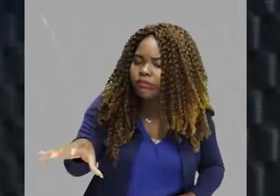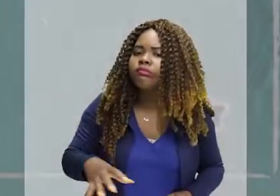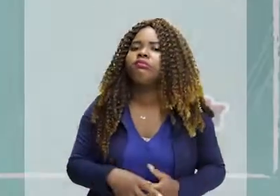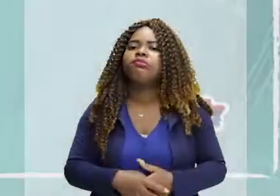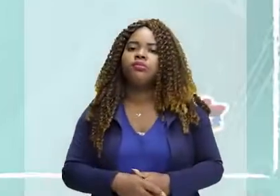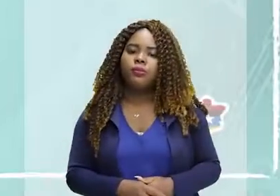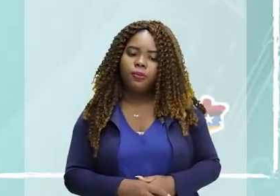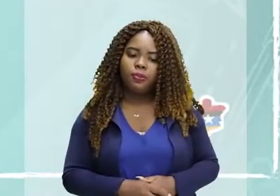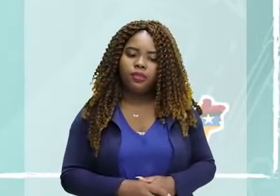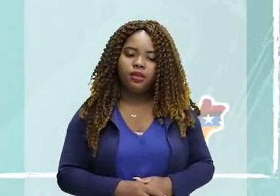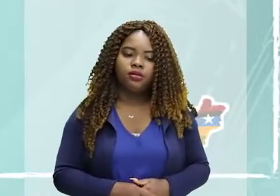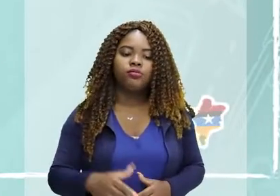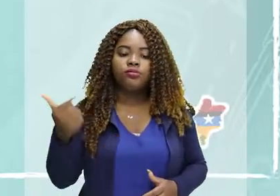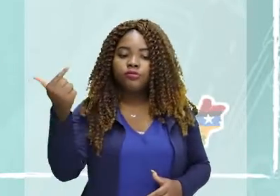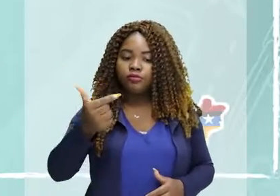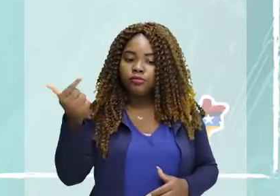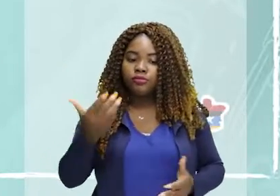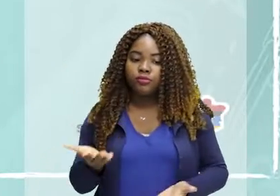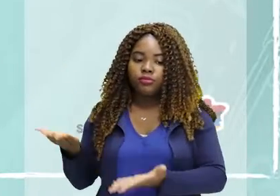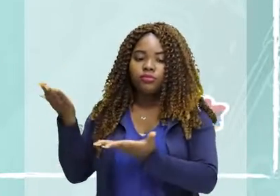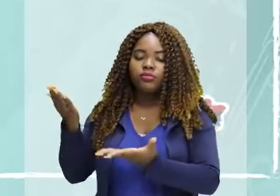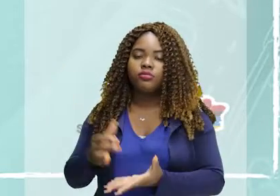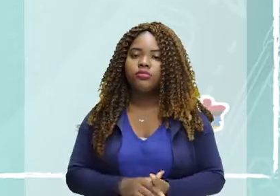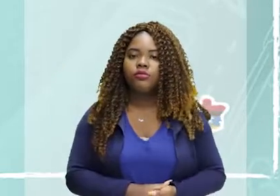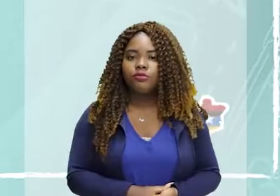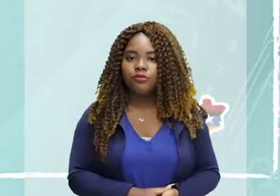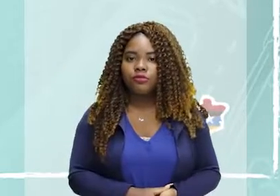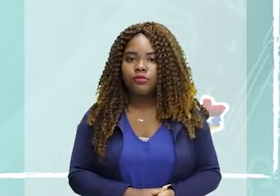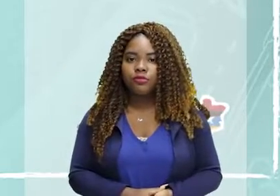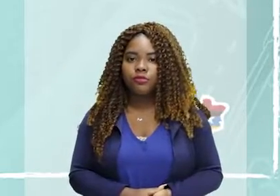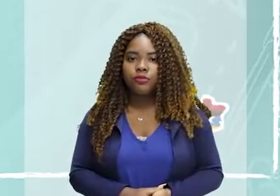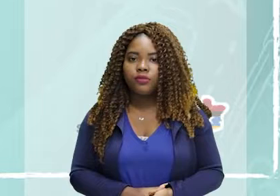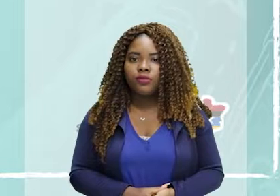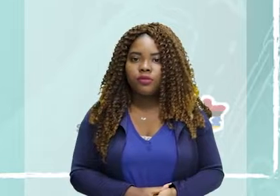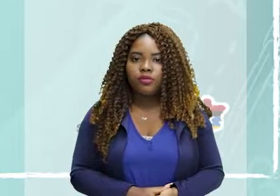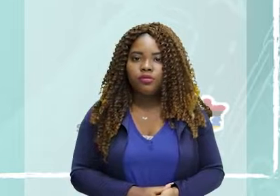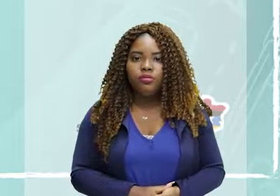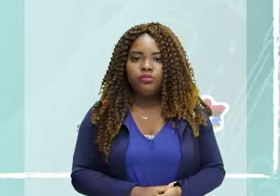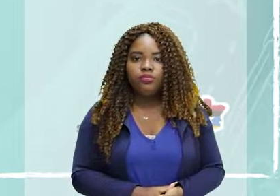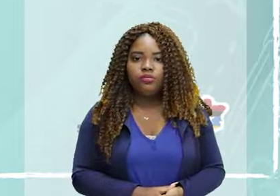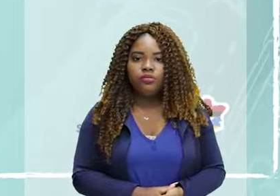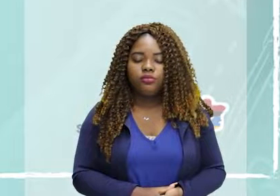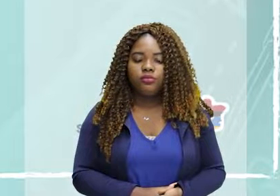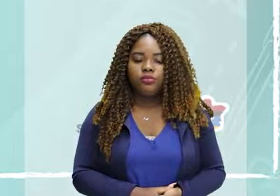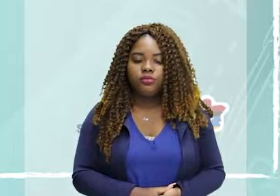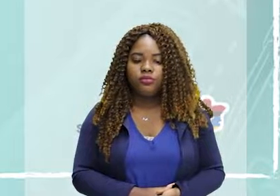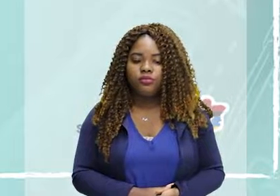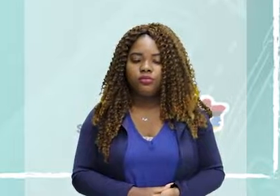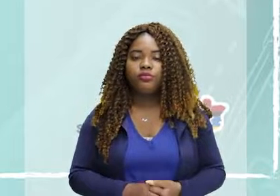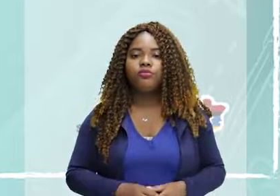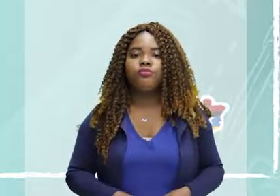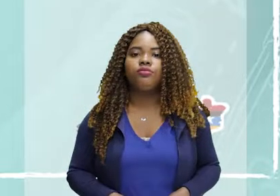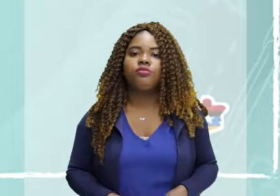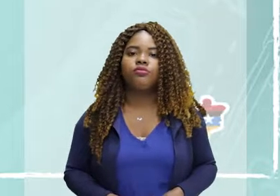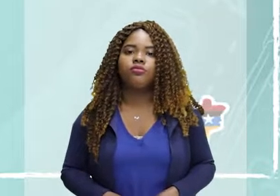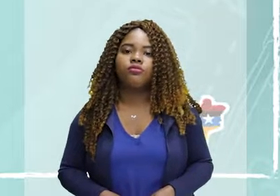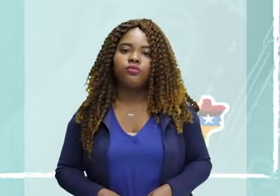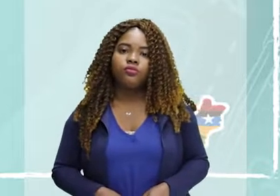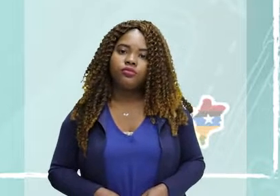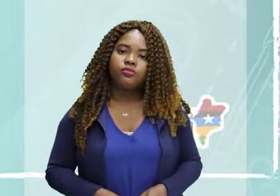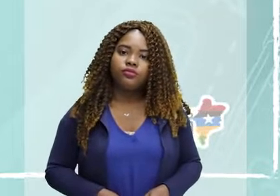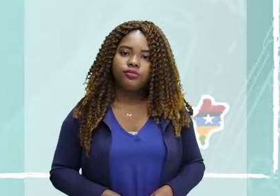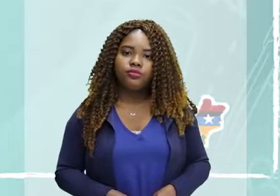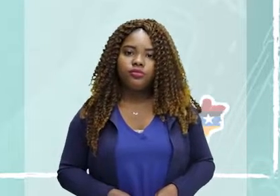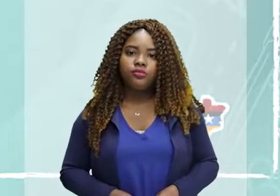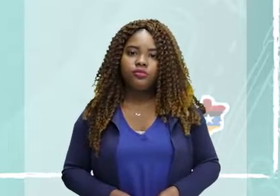coisa. Separar corretamente o lixo orgânico e não orgânico, além da realização da coleta seletiva e também das